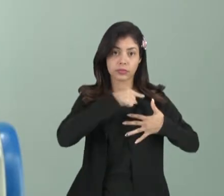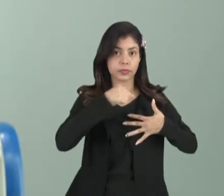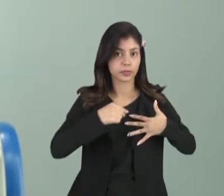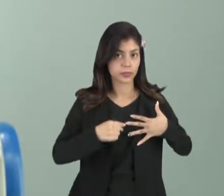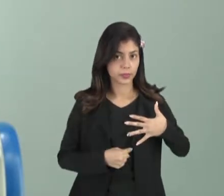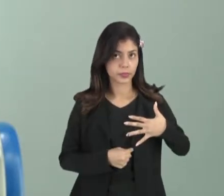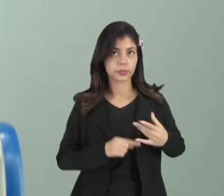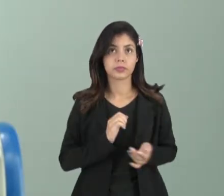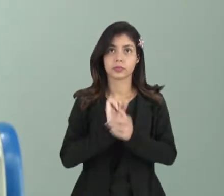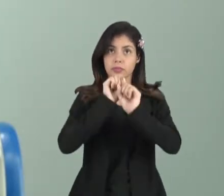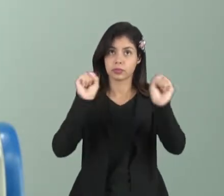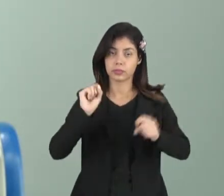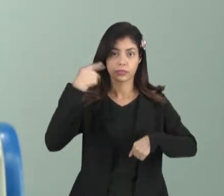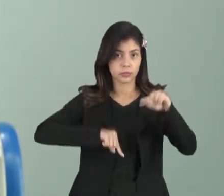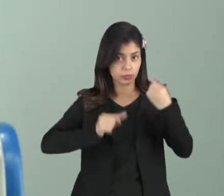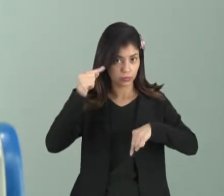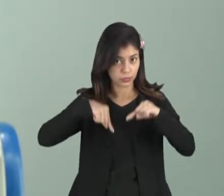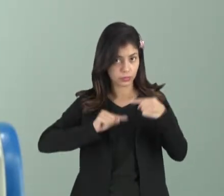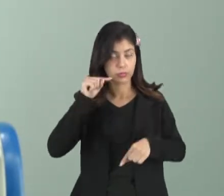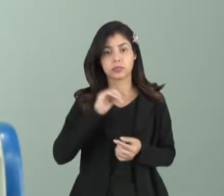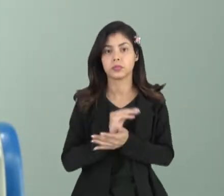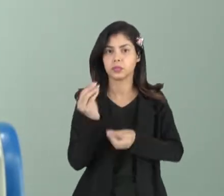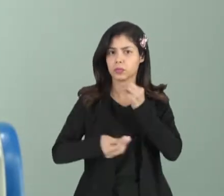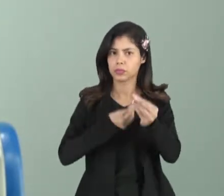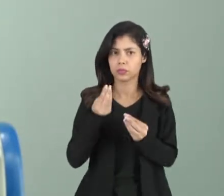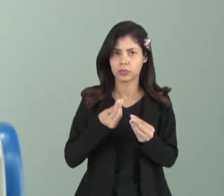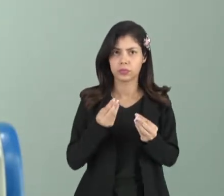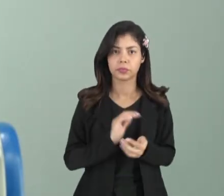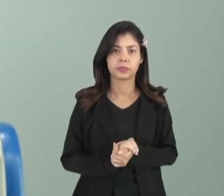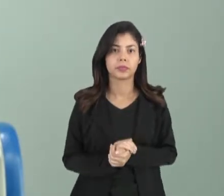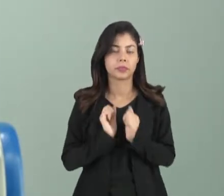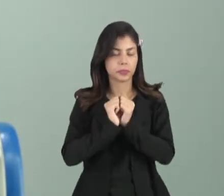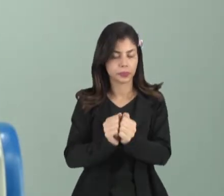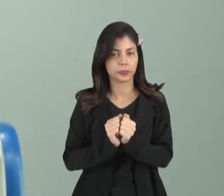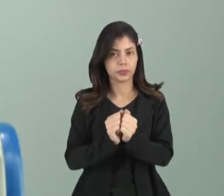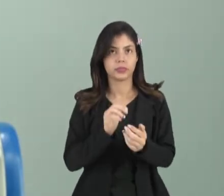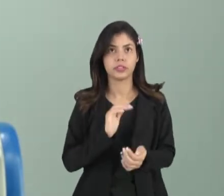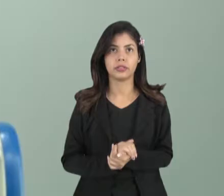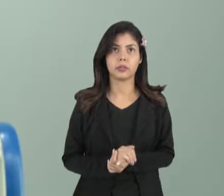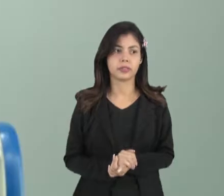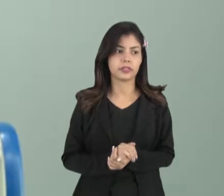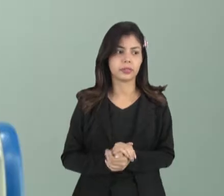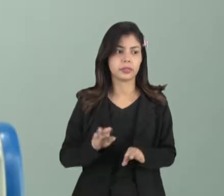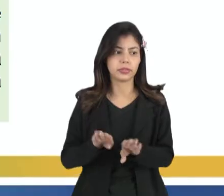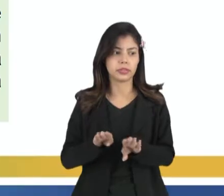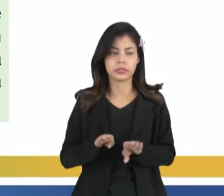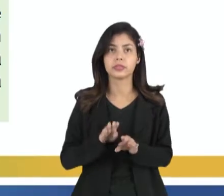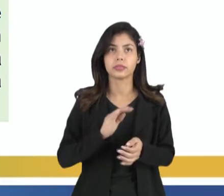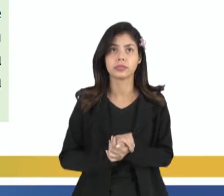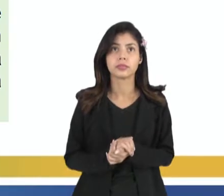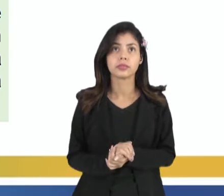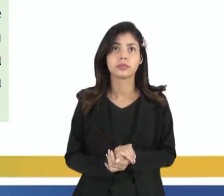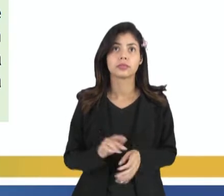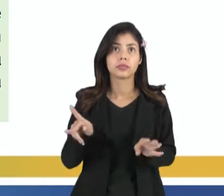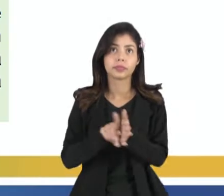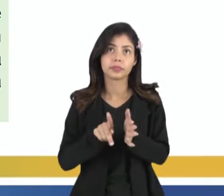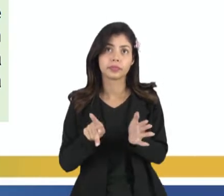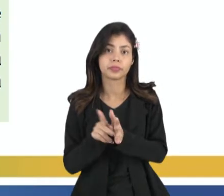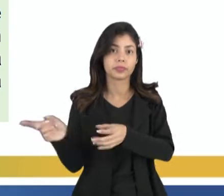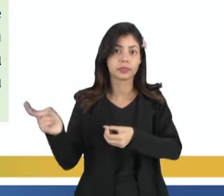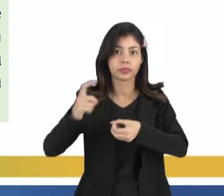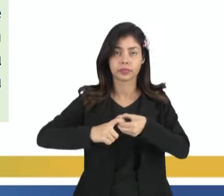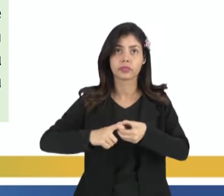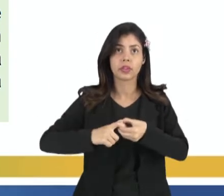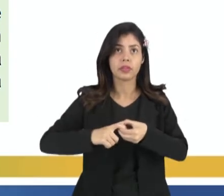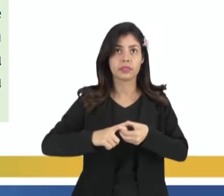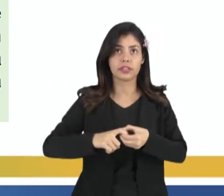endócrino e o sistema nervoso, como eles são uma dupla afinada. Vamos lá? Então, para retomar, a gente